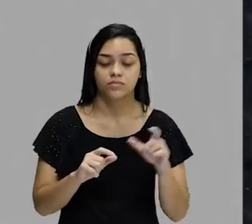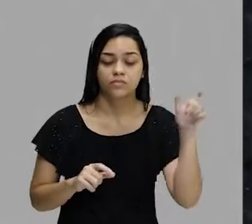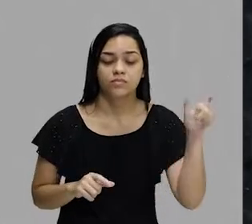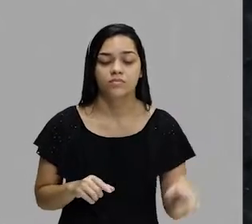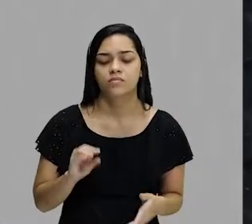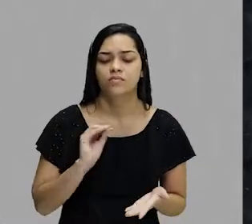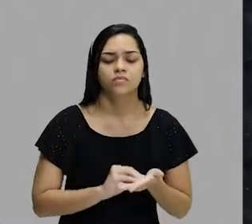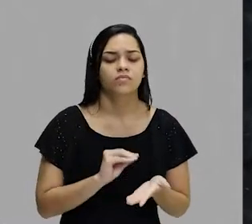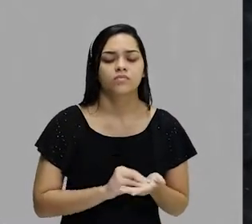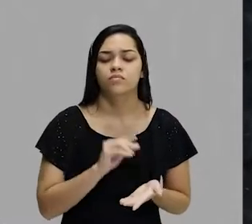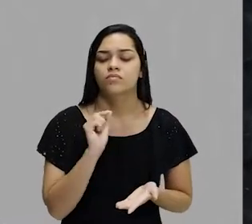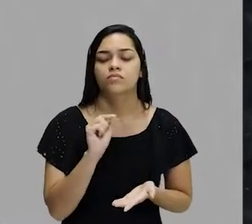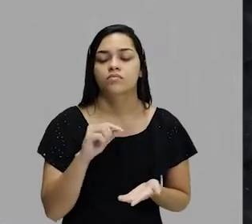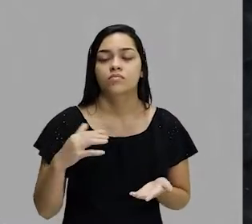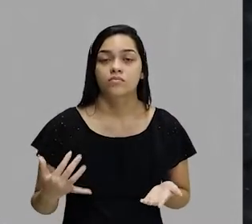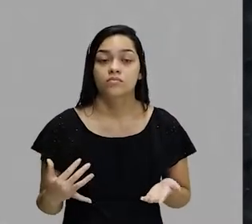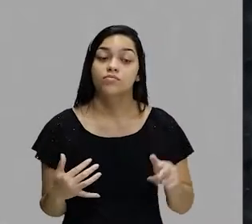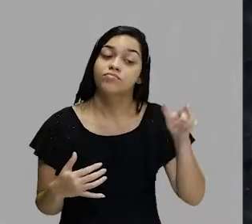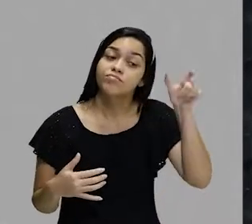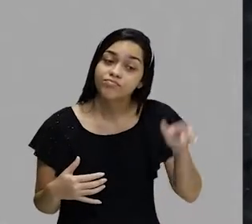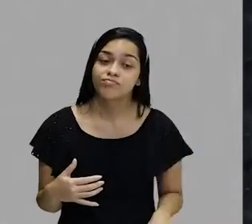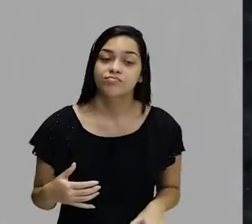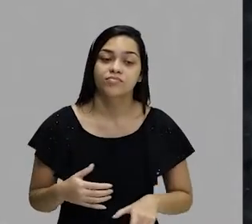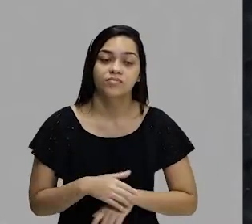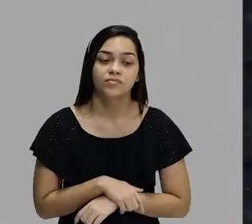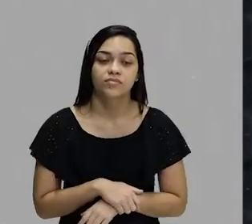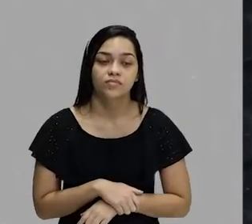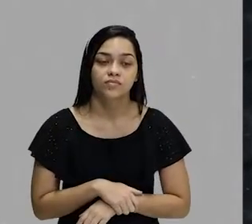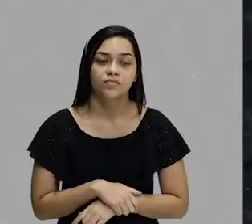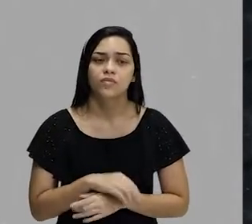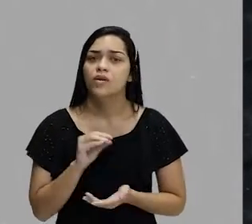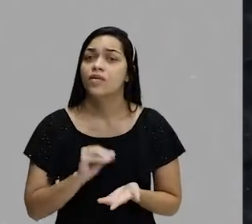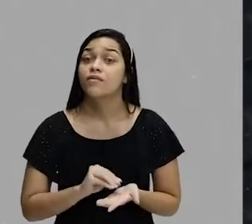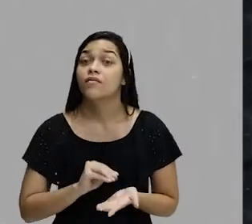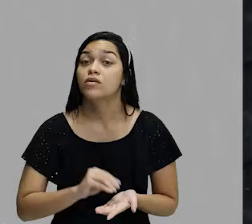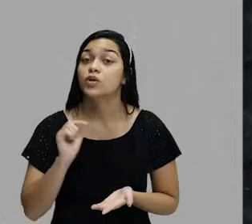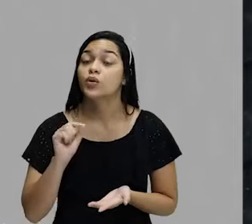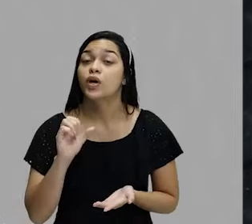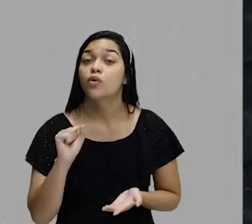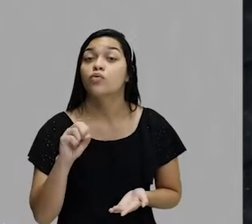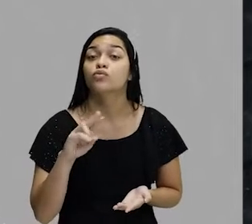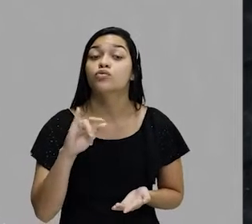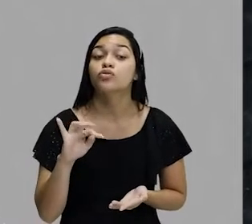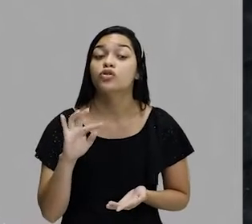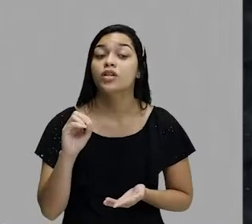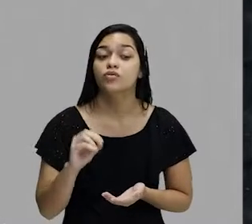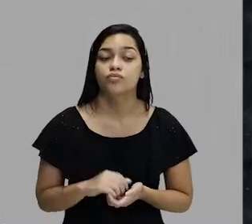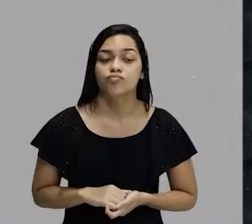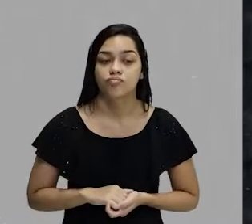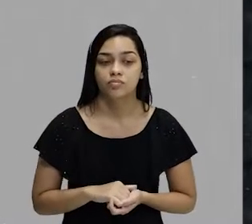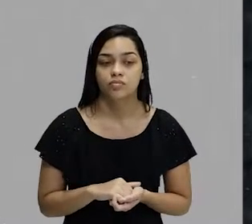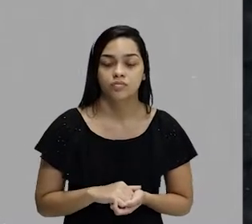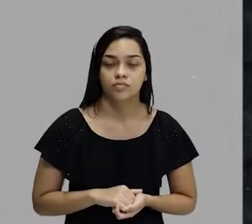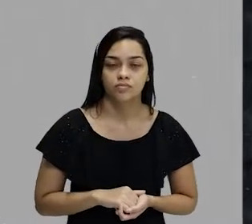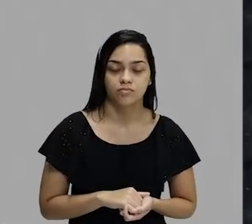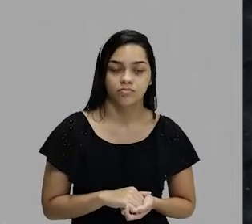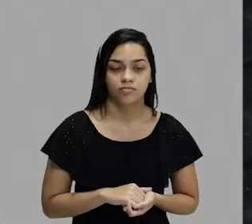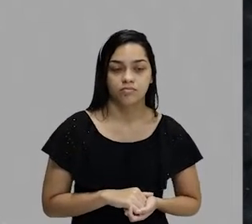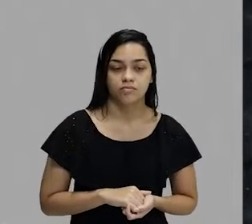quê? O sujeito. O que falta? O sujeito. Olha só.